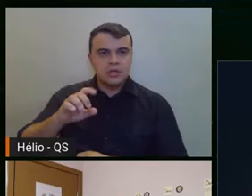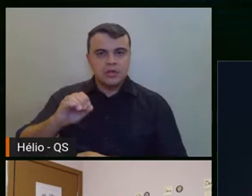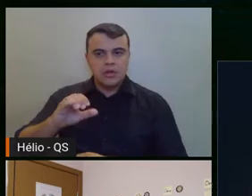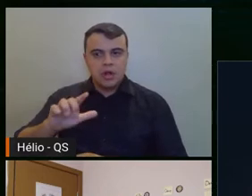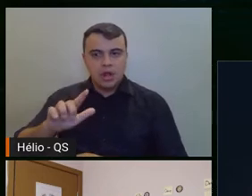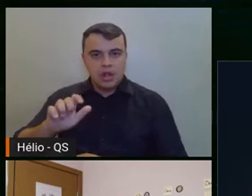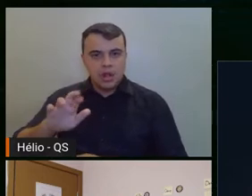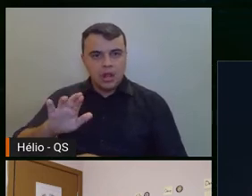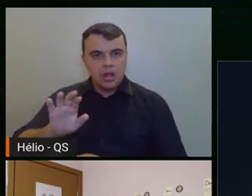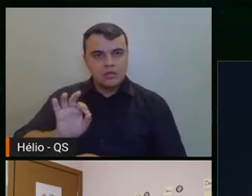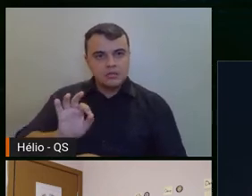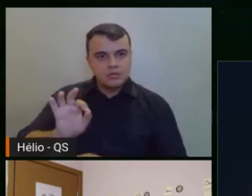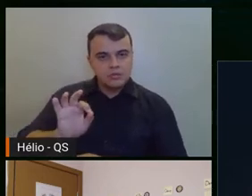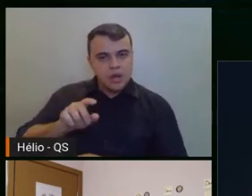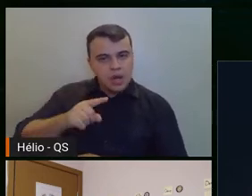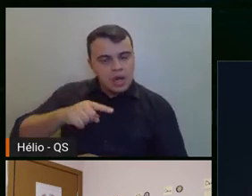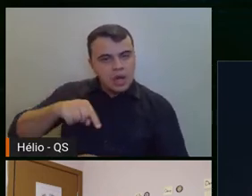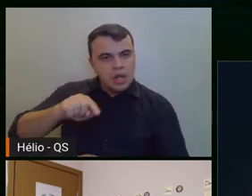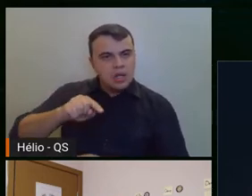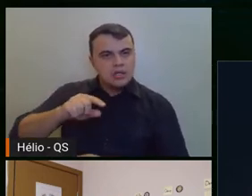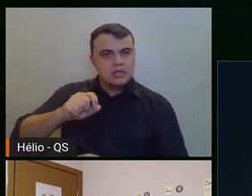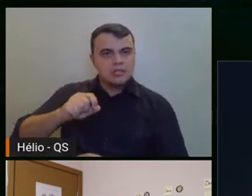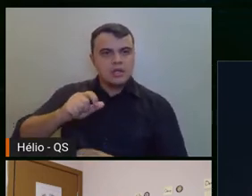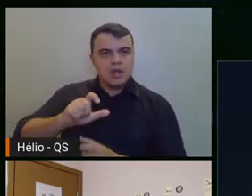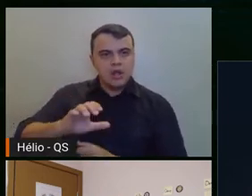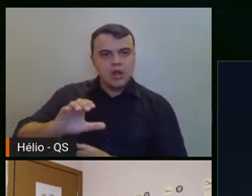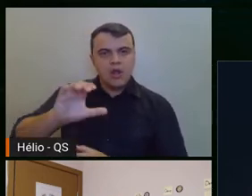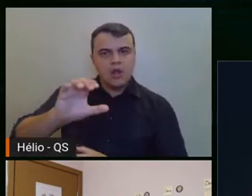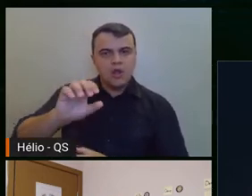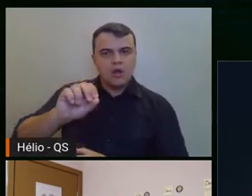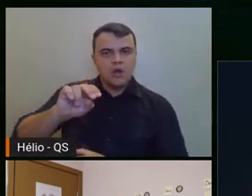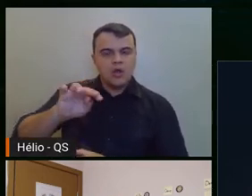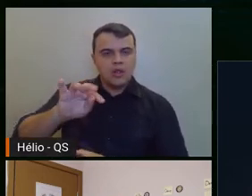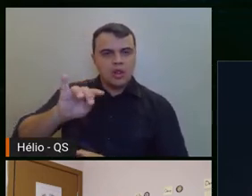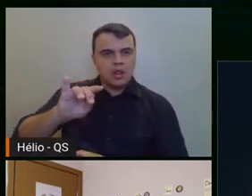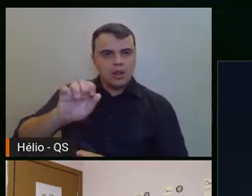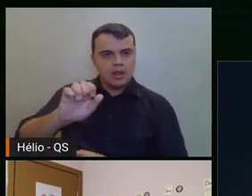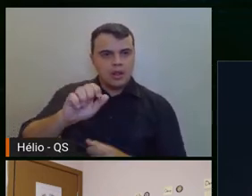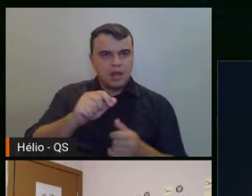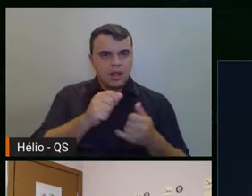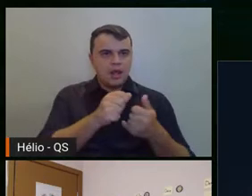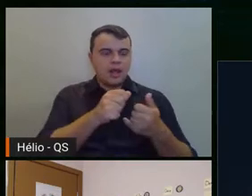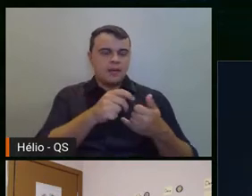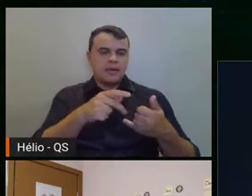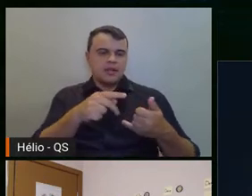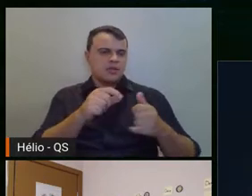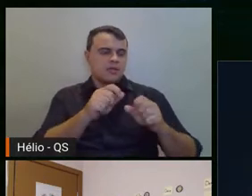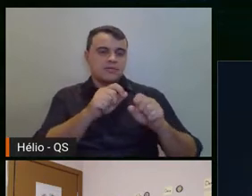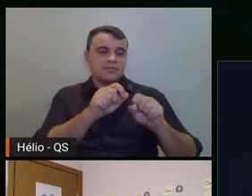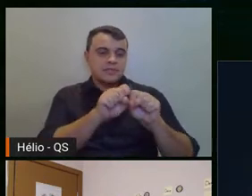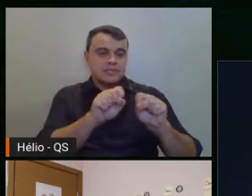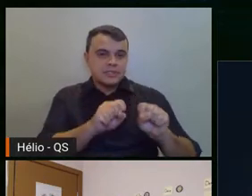manipular ali os containers Então imagina que tudo aplicação que você cria você precisa guardar ela dentro de uma caixinha